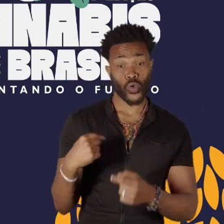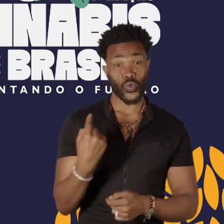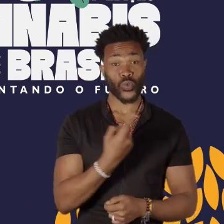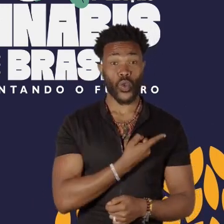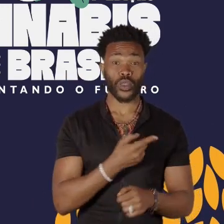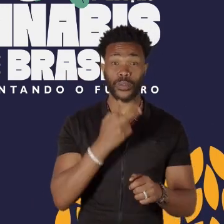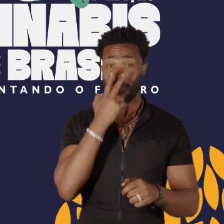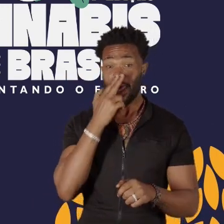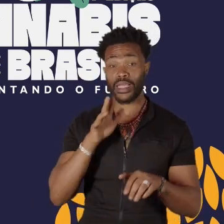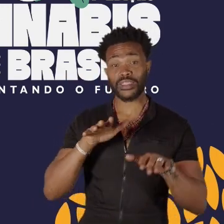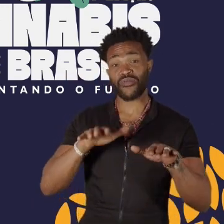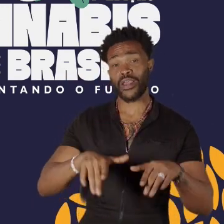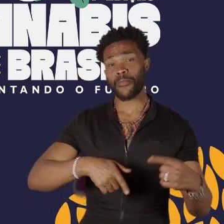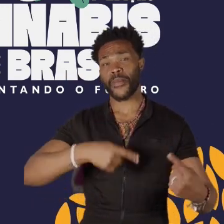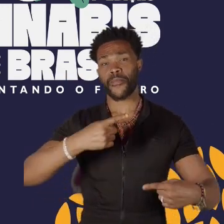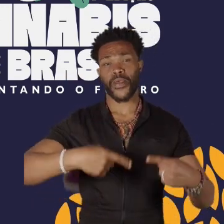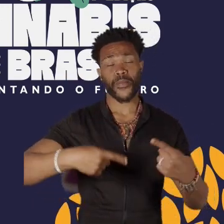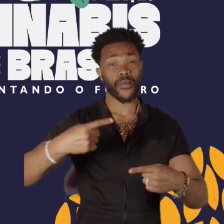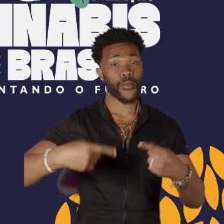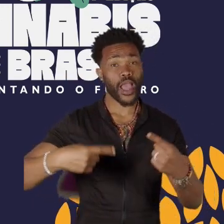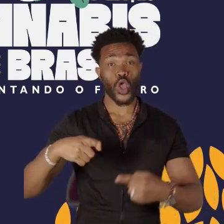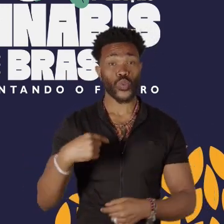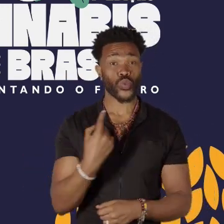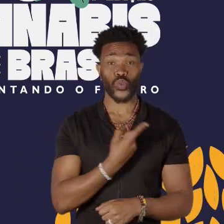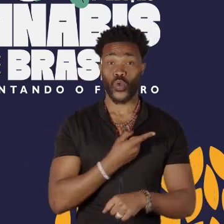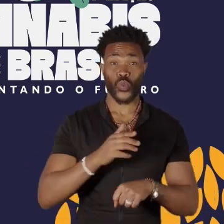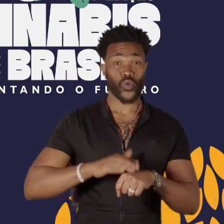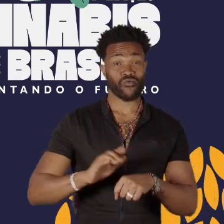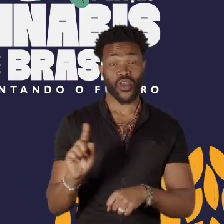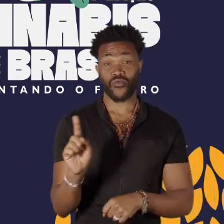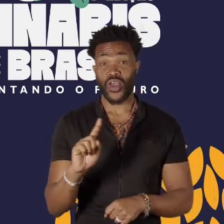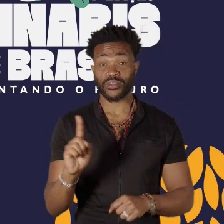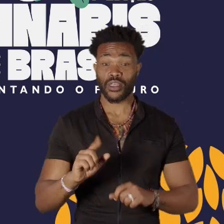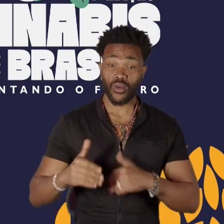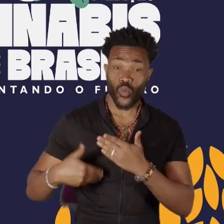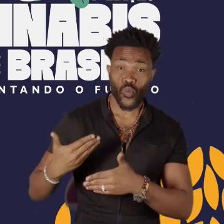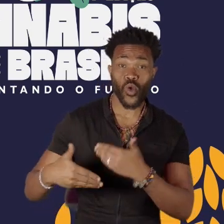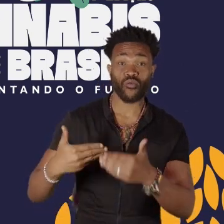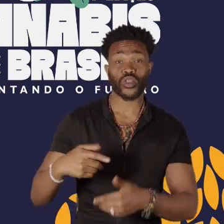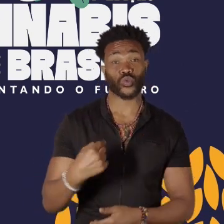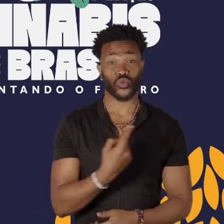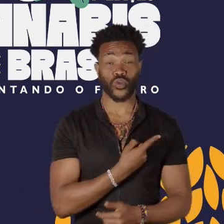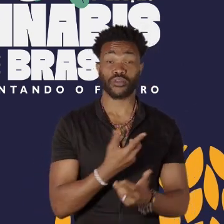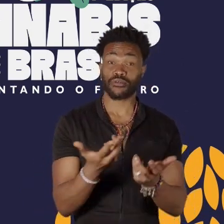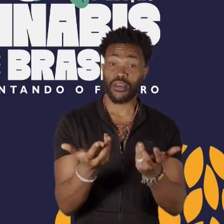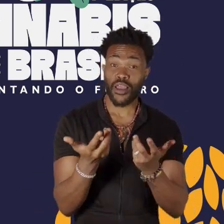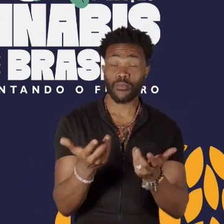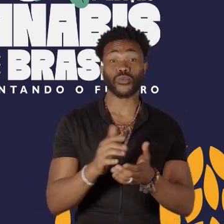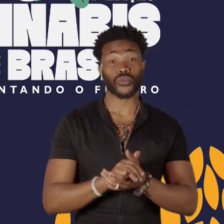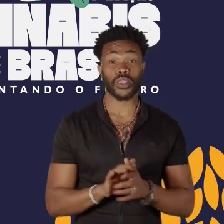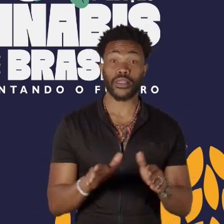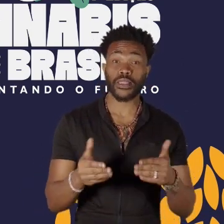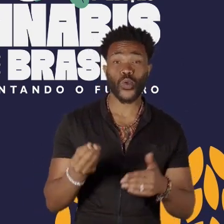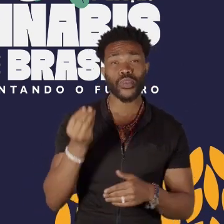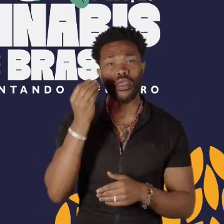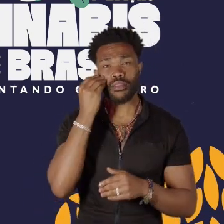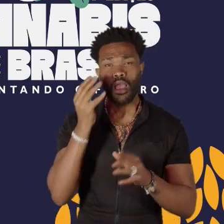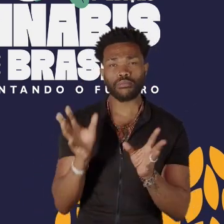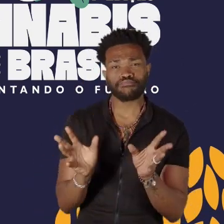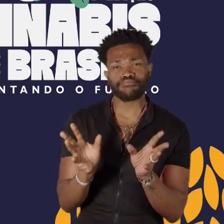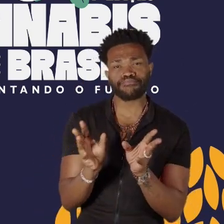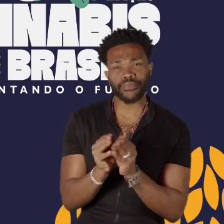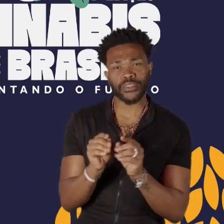ficar ali se debatendo e a gente não vai fazer o avanço que tanto queremos. Então, eu vou tentar trazer essa